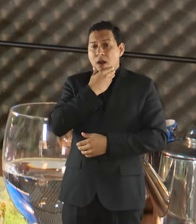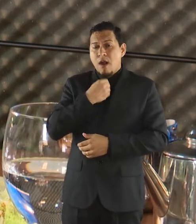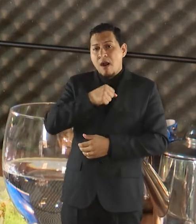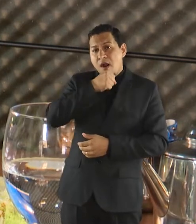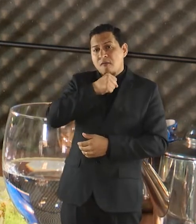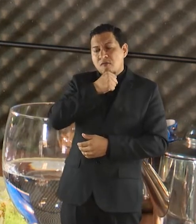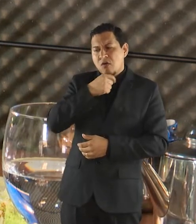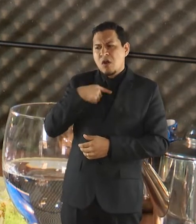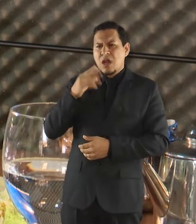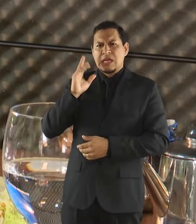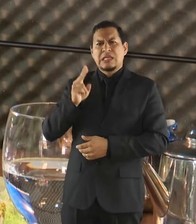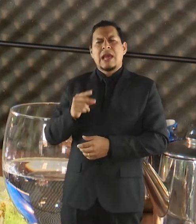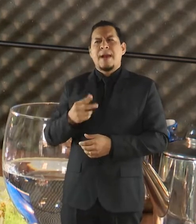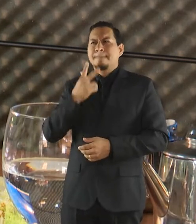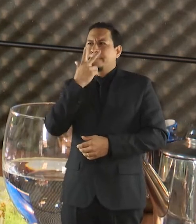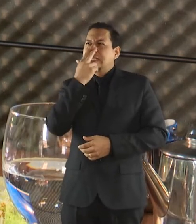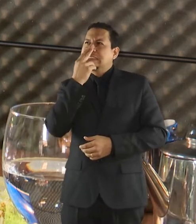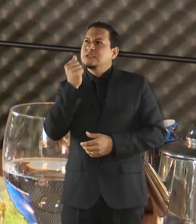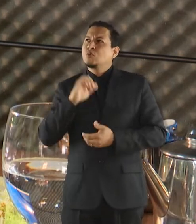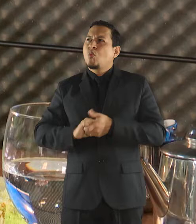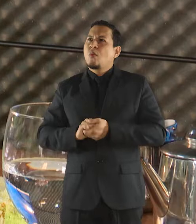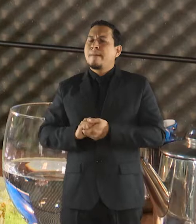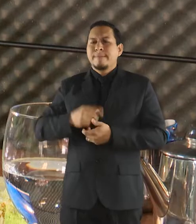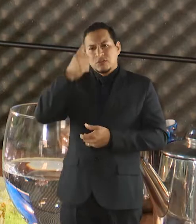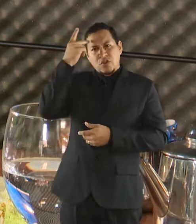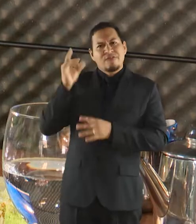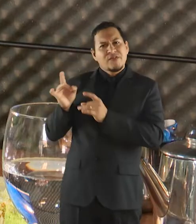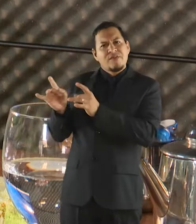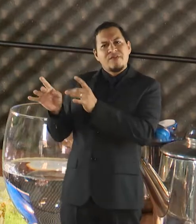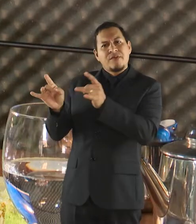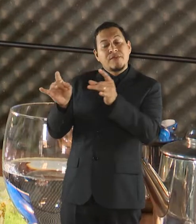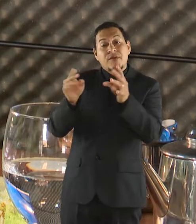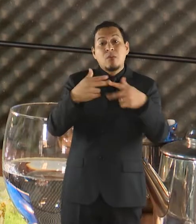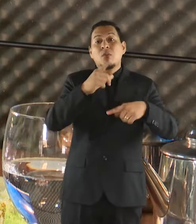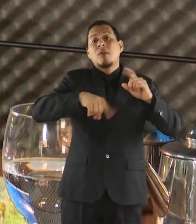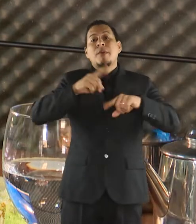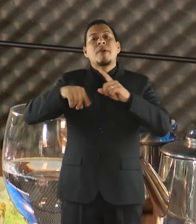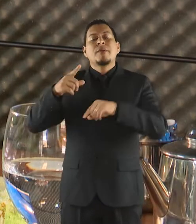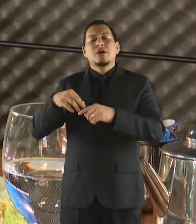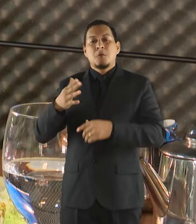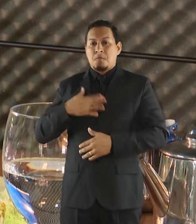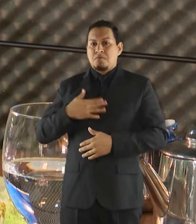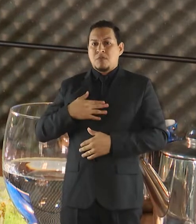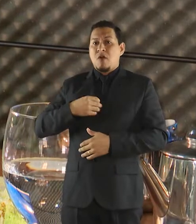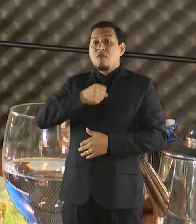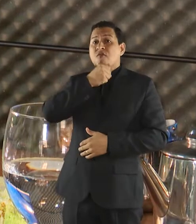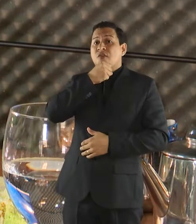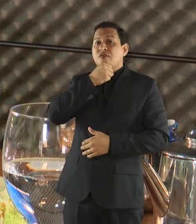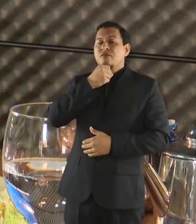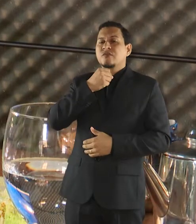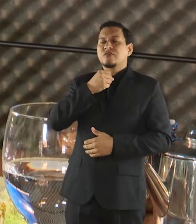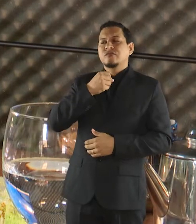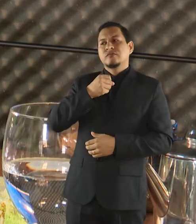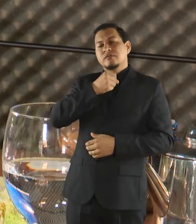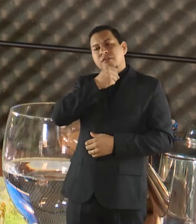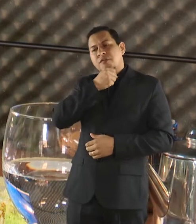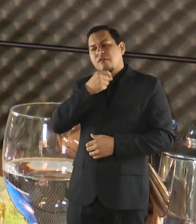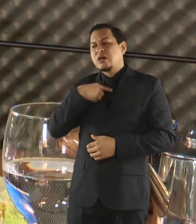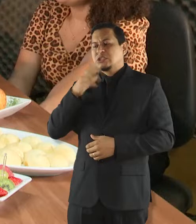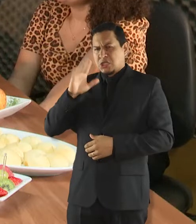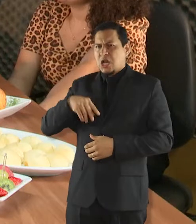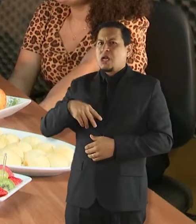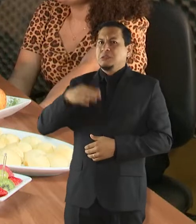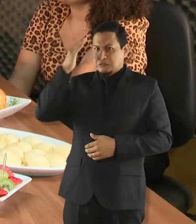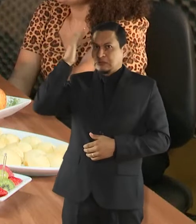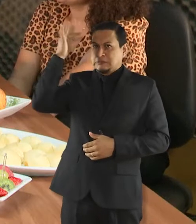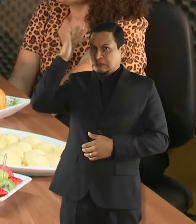Meu avô E era? comprava coisas num lugar e vendia em outra. E o meu avô era muito versado nas letras, né? E